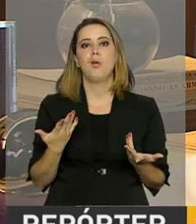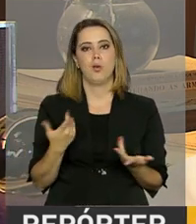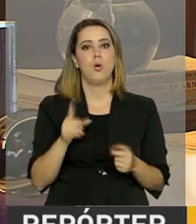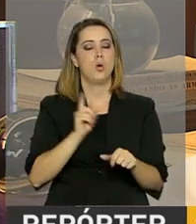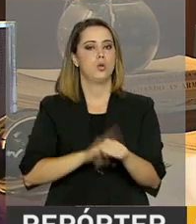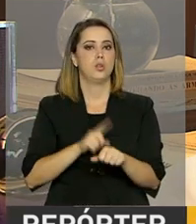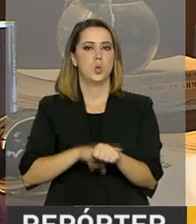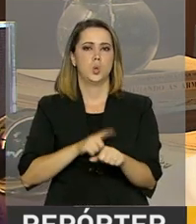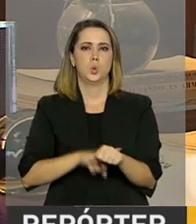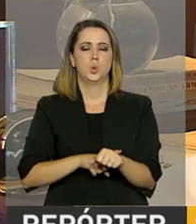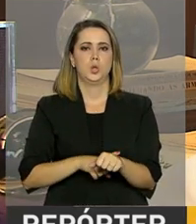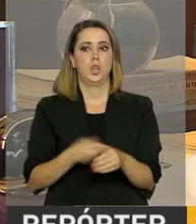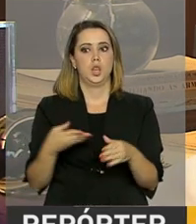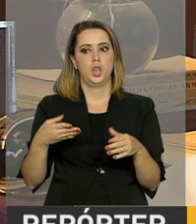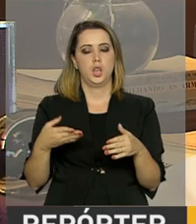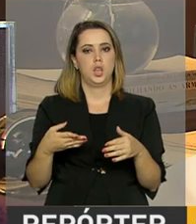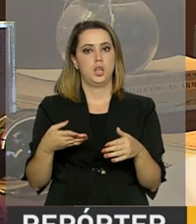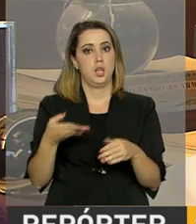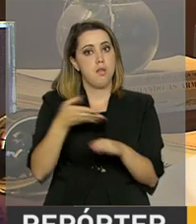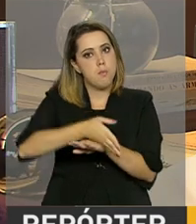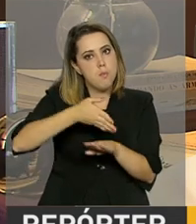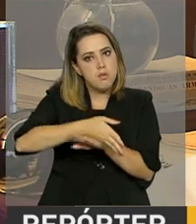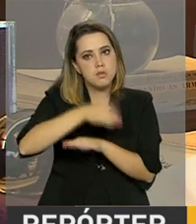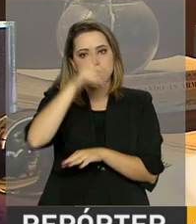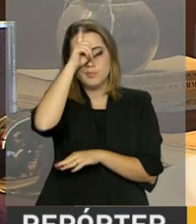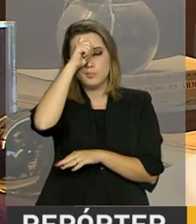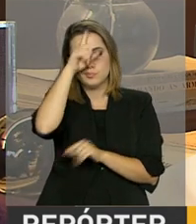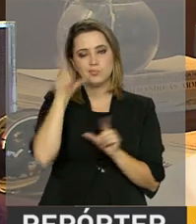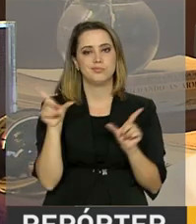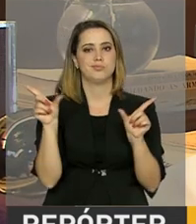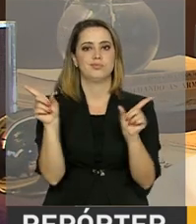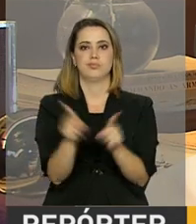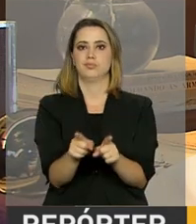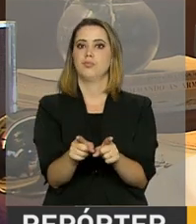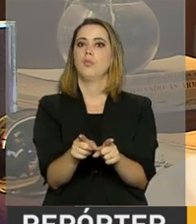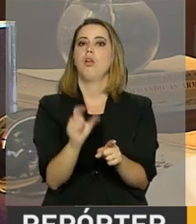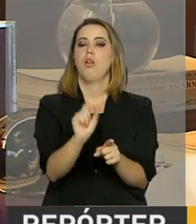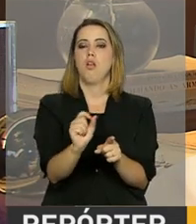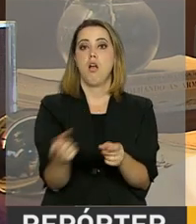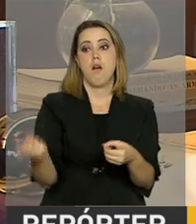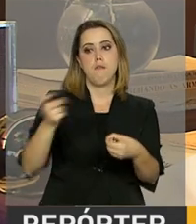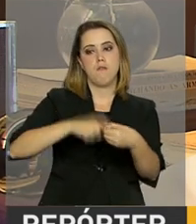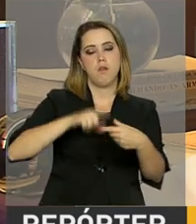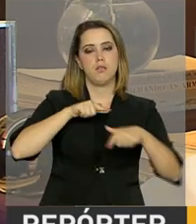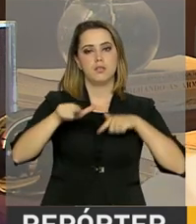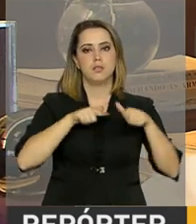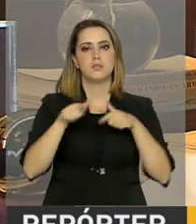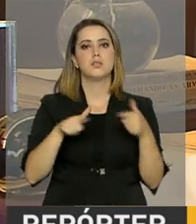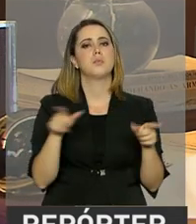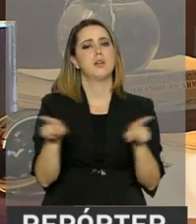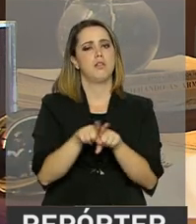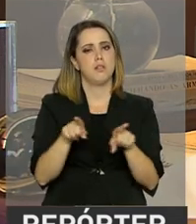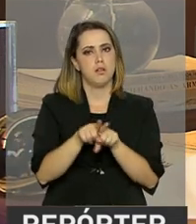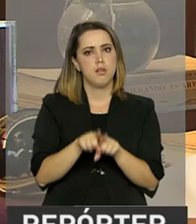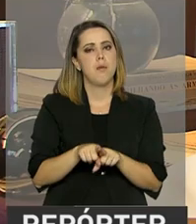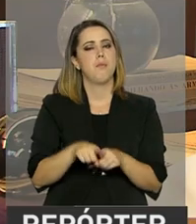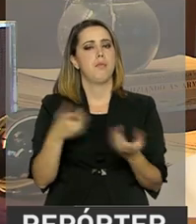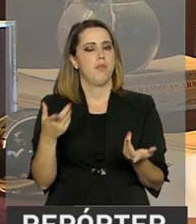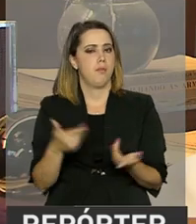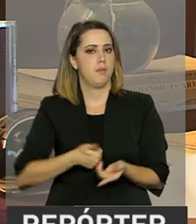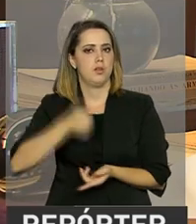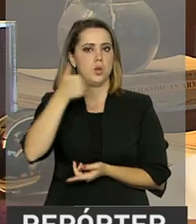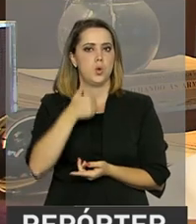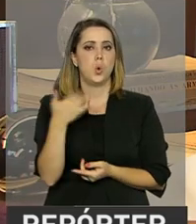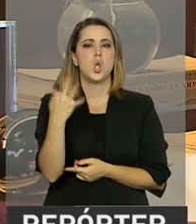permanência hospitalar durante a internação mais curta, um retorno ao trabalho mais rápido também e uma